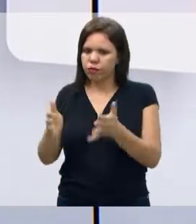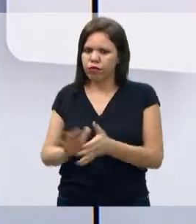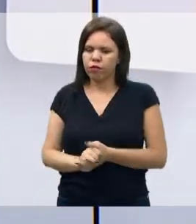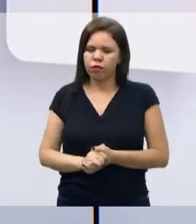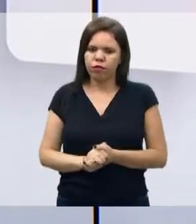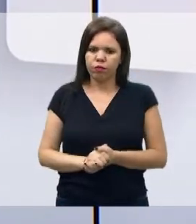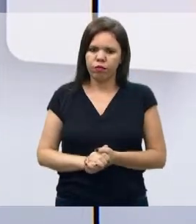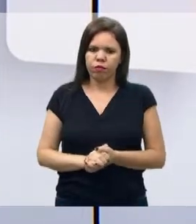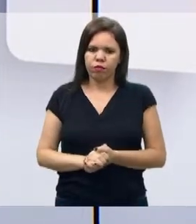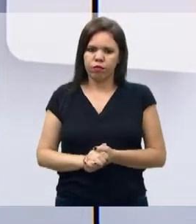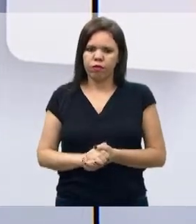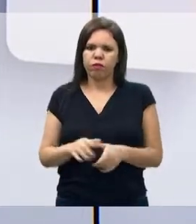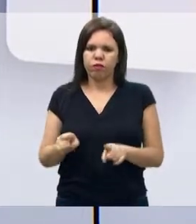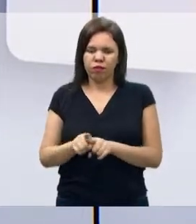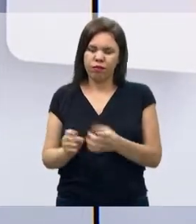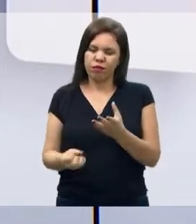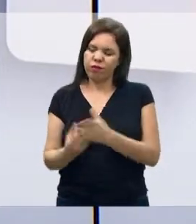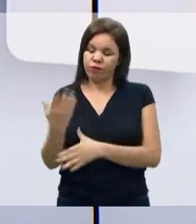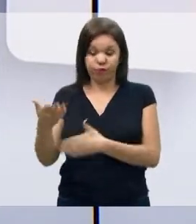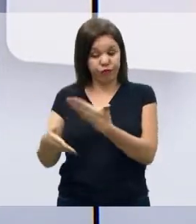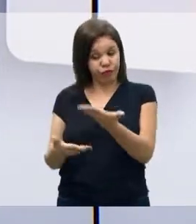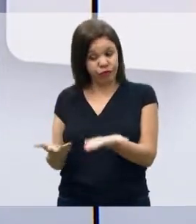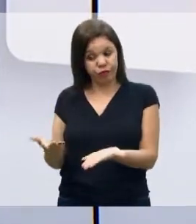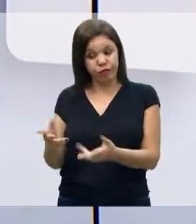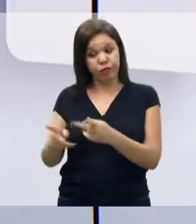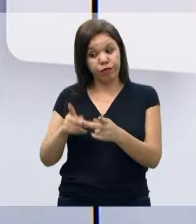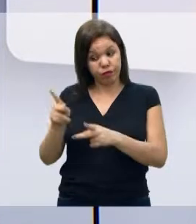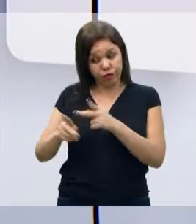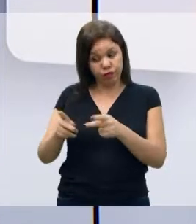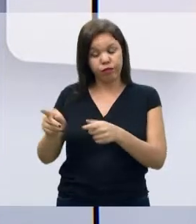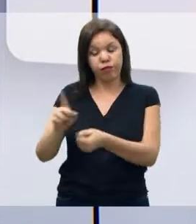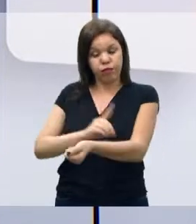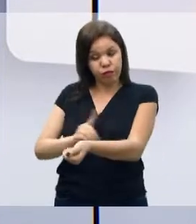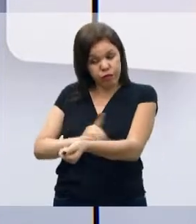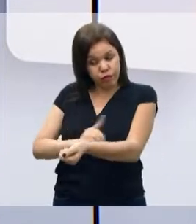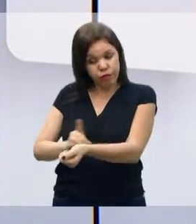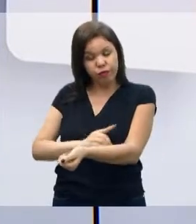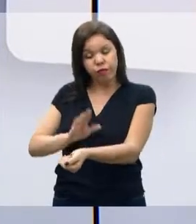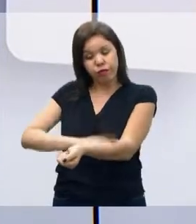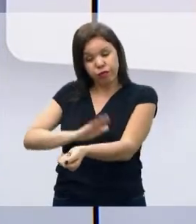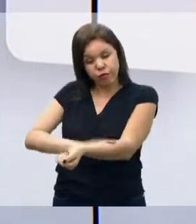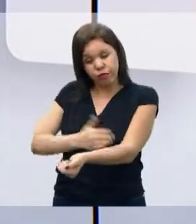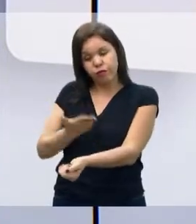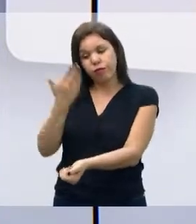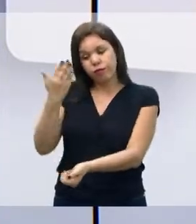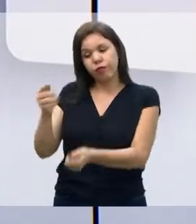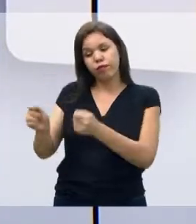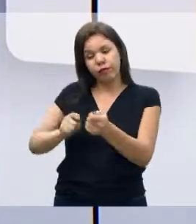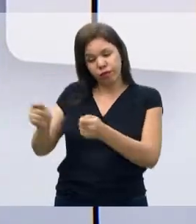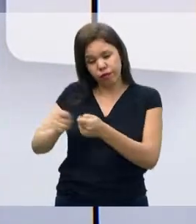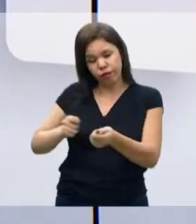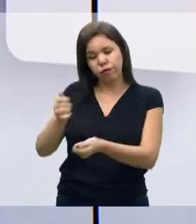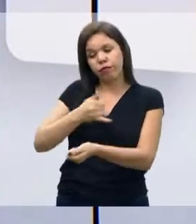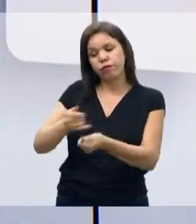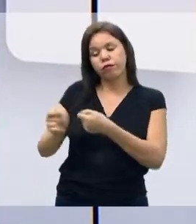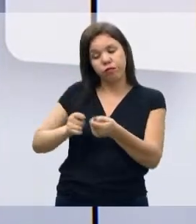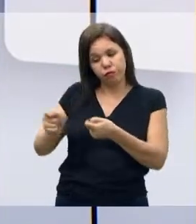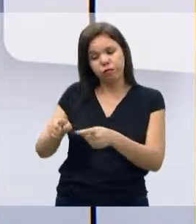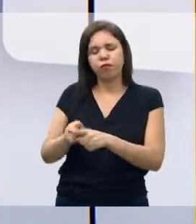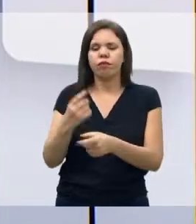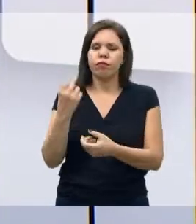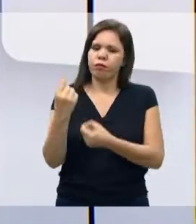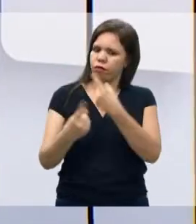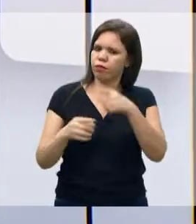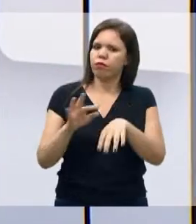vezes, um quadro de diabetes controlado, um quadro de hipertensão controlada, o colesterol controlado, enfim, algumas